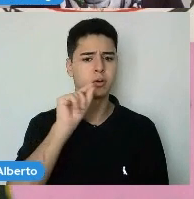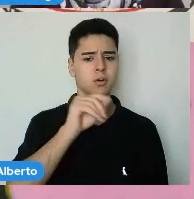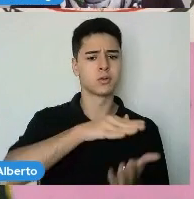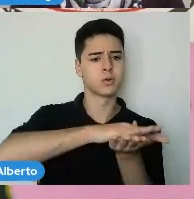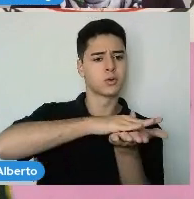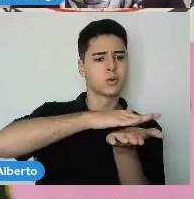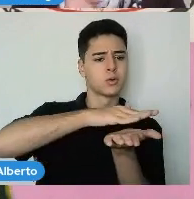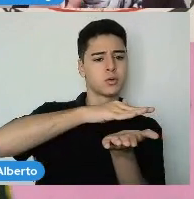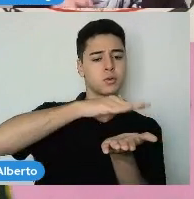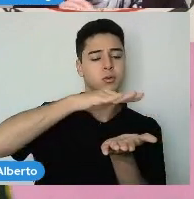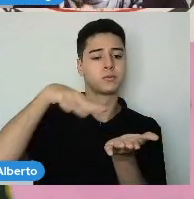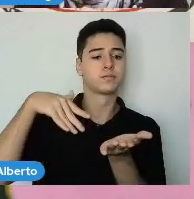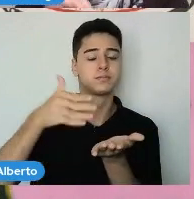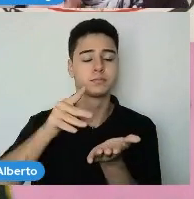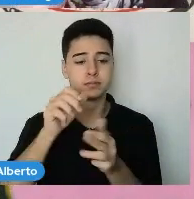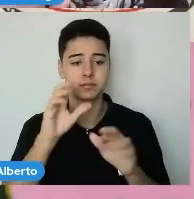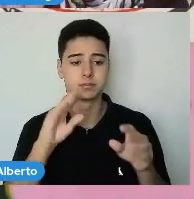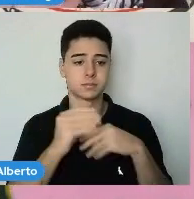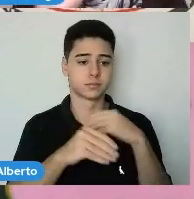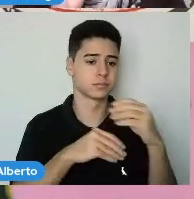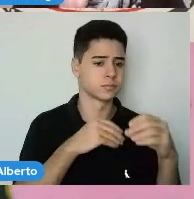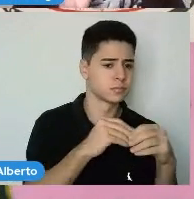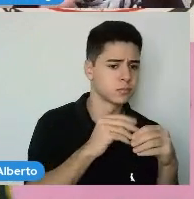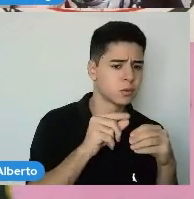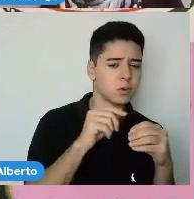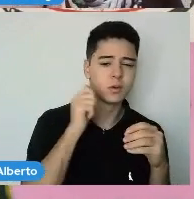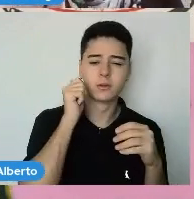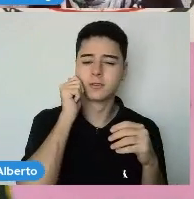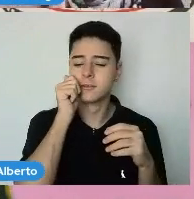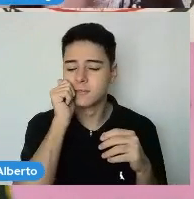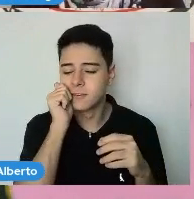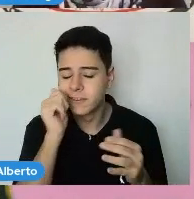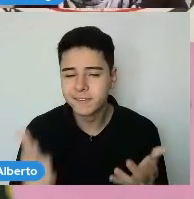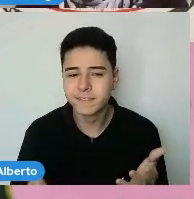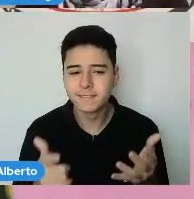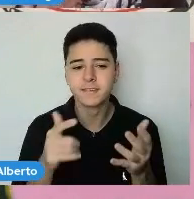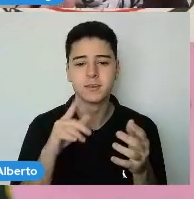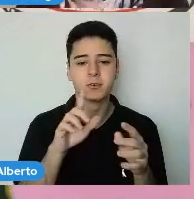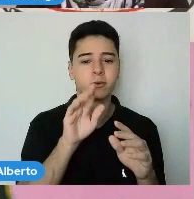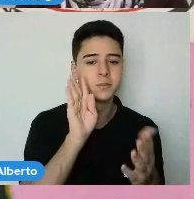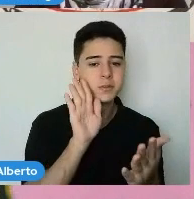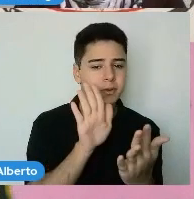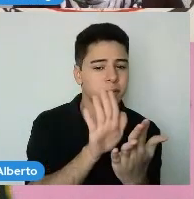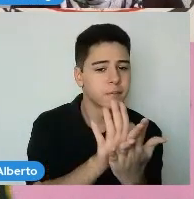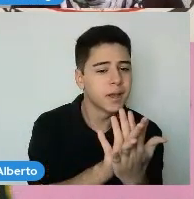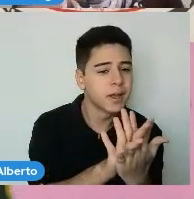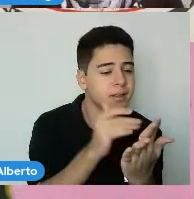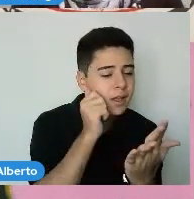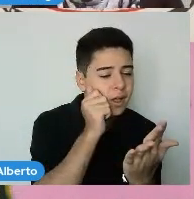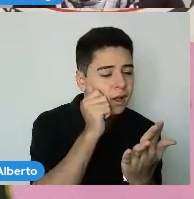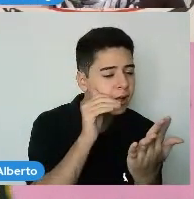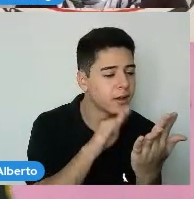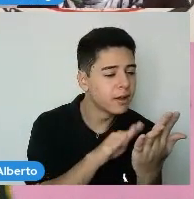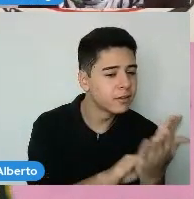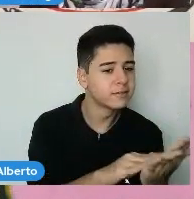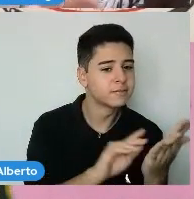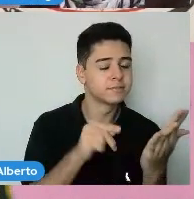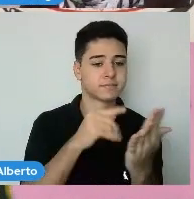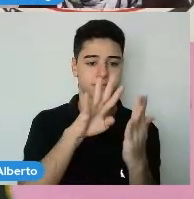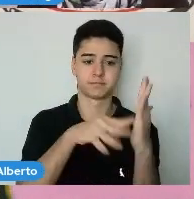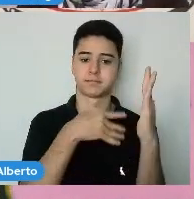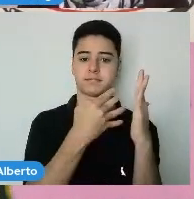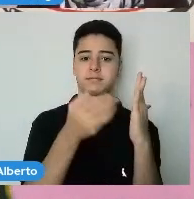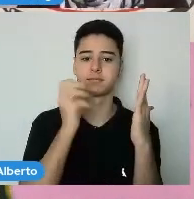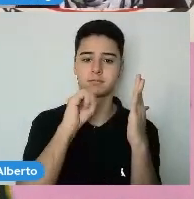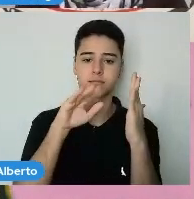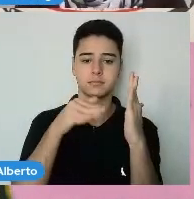assim. Ele me soa como se ele fosse fofinho, assim, no meio, como se eu apertasse e ele fosse fofinho. Mas é uma pintura, né? Então